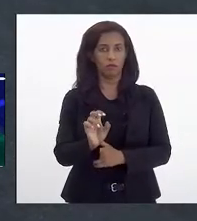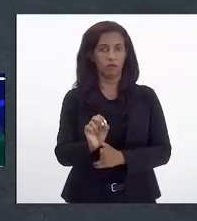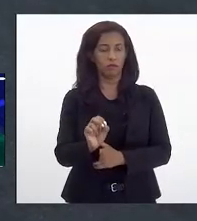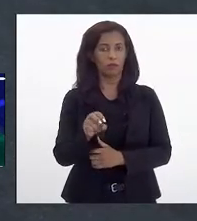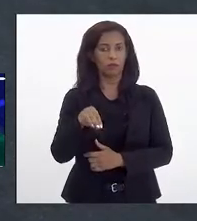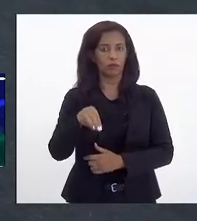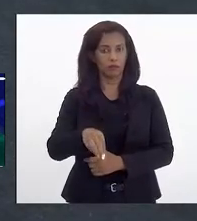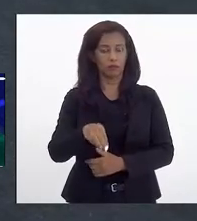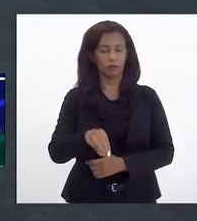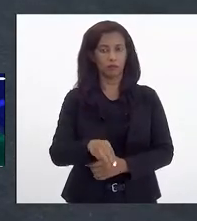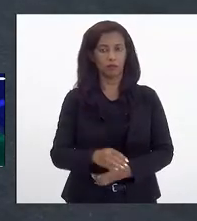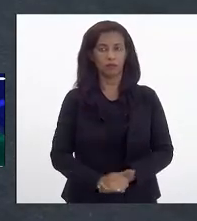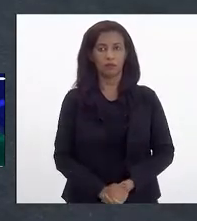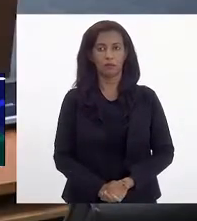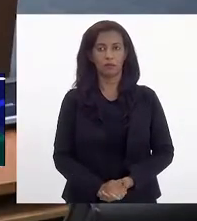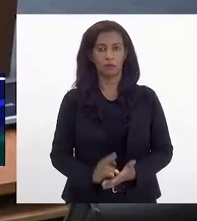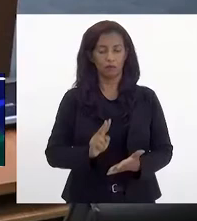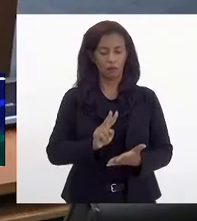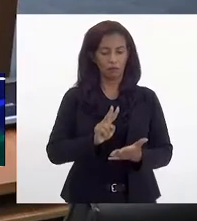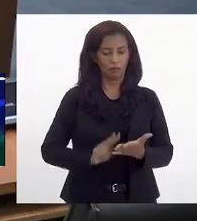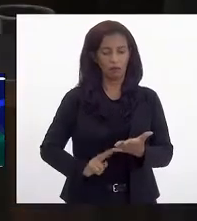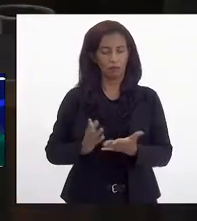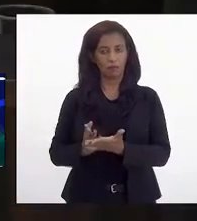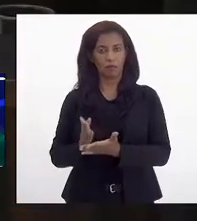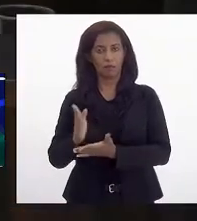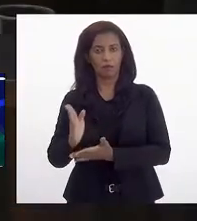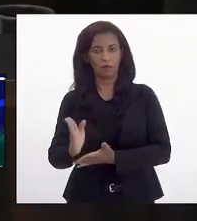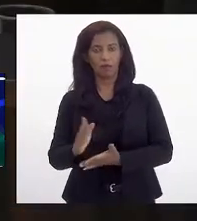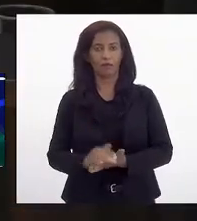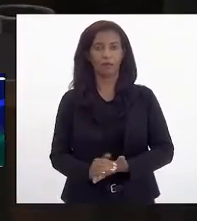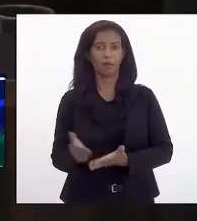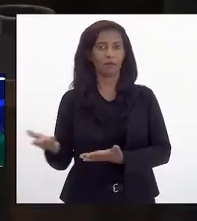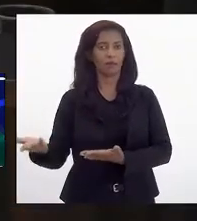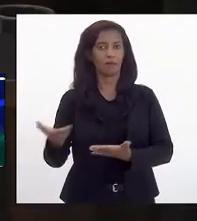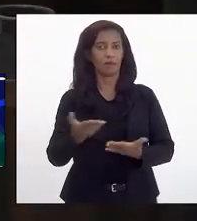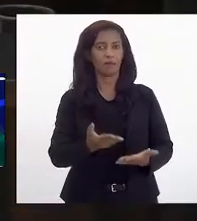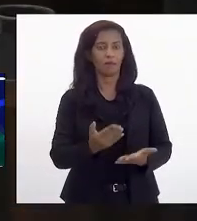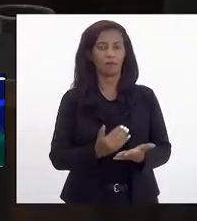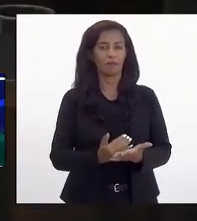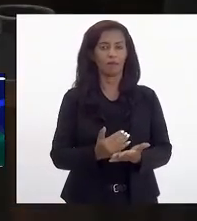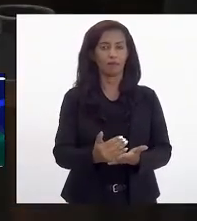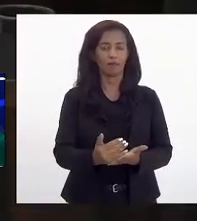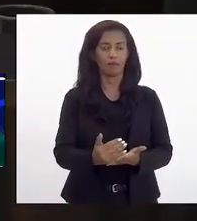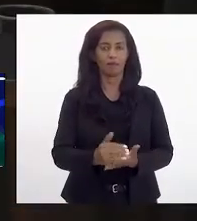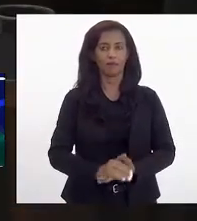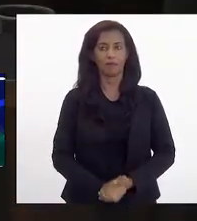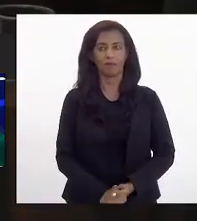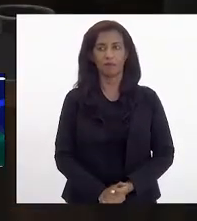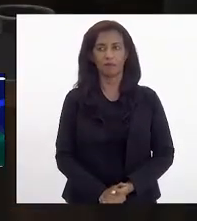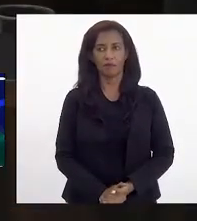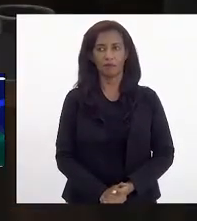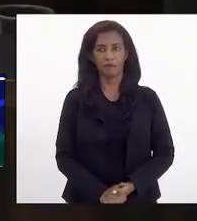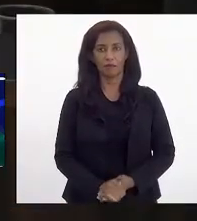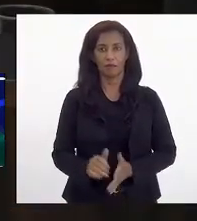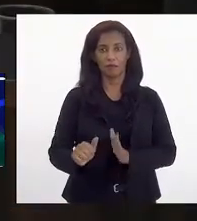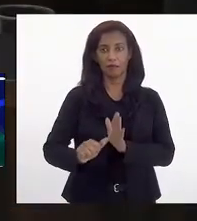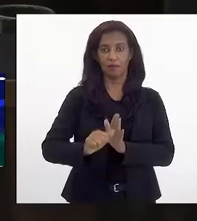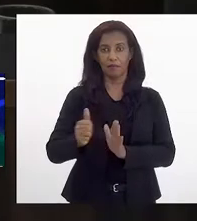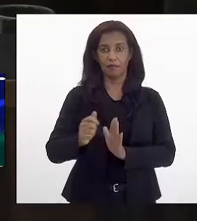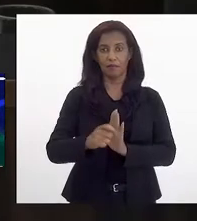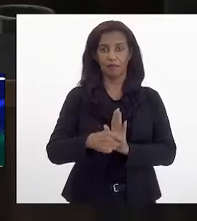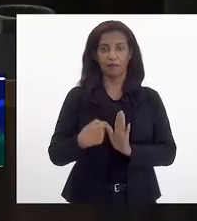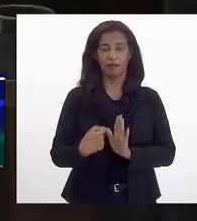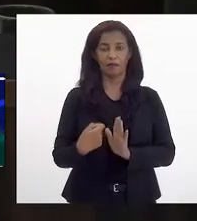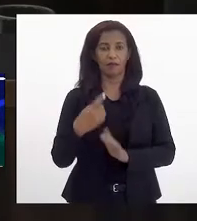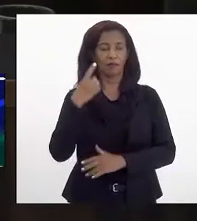17h50. Lida e aprovada a ata, passa-se ao expediente inicial. O primeiro orador escrito é o